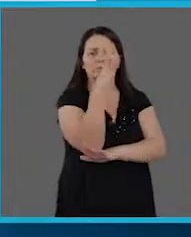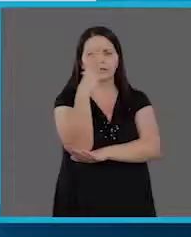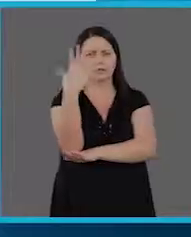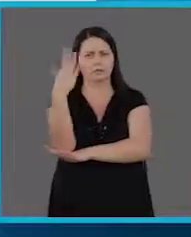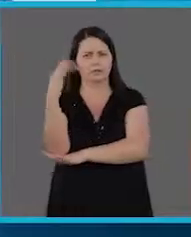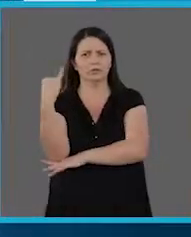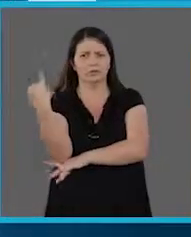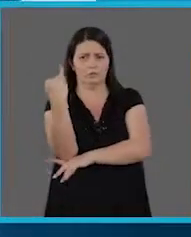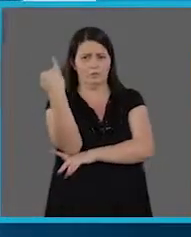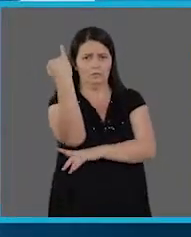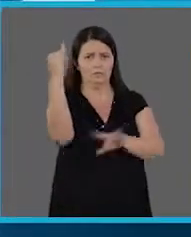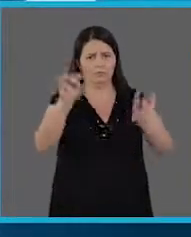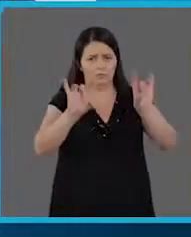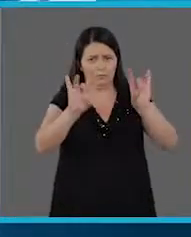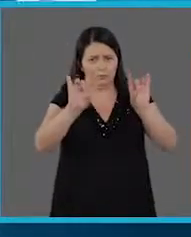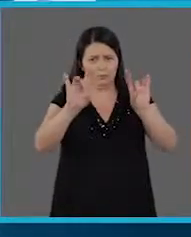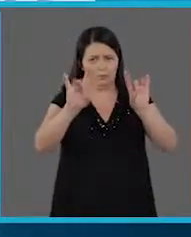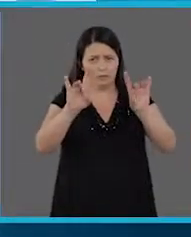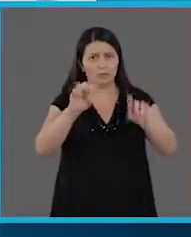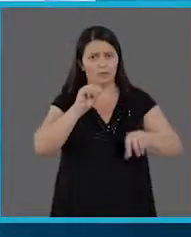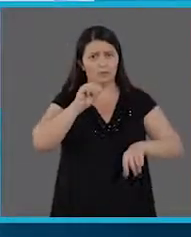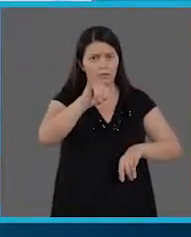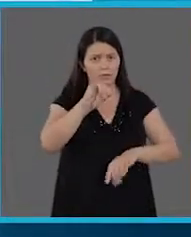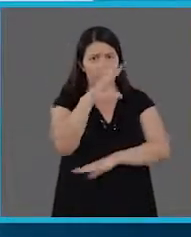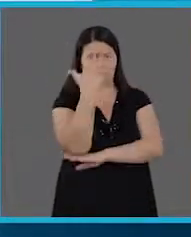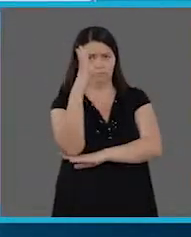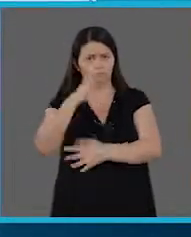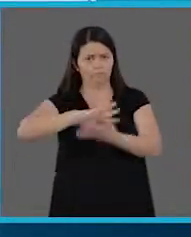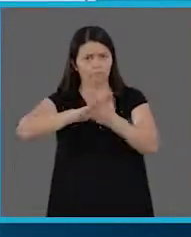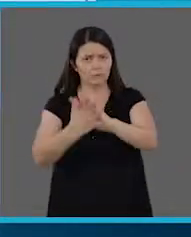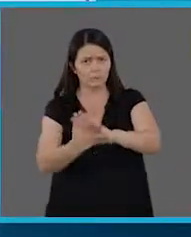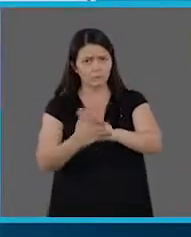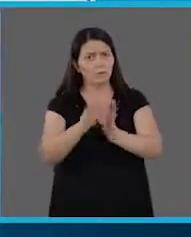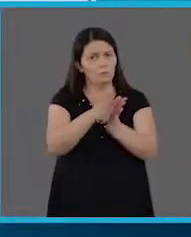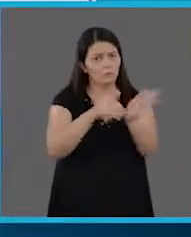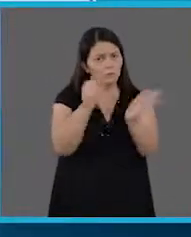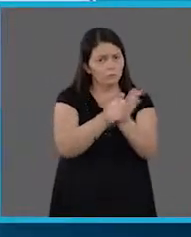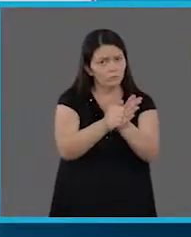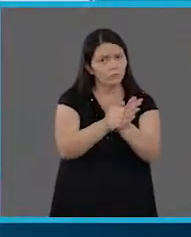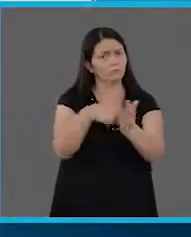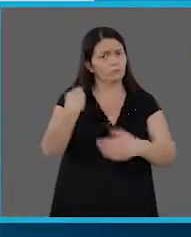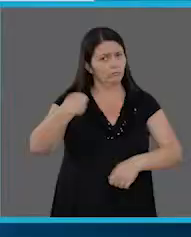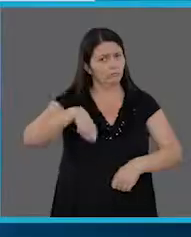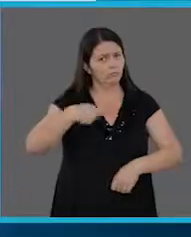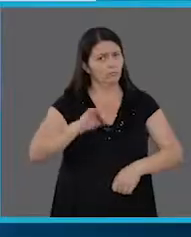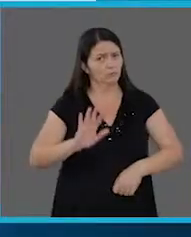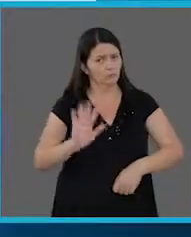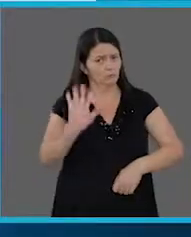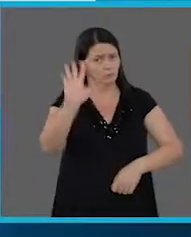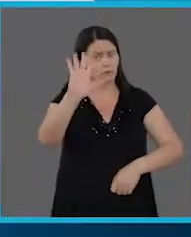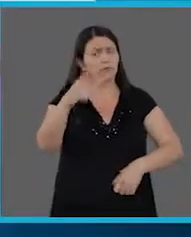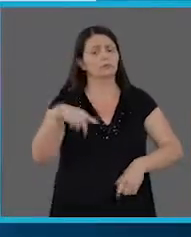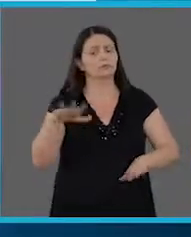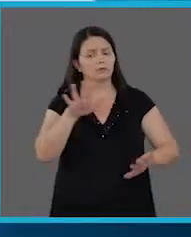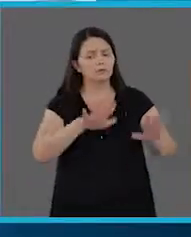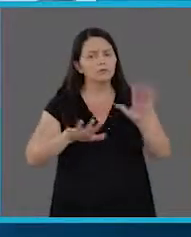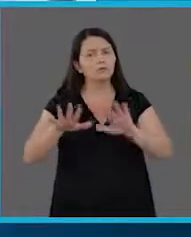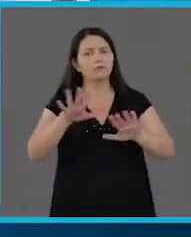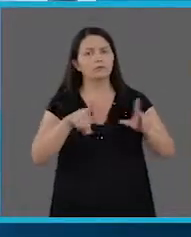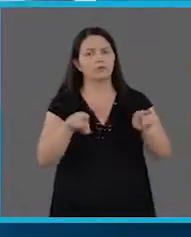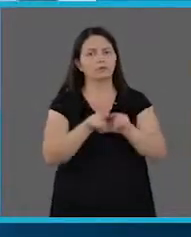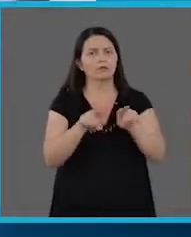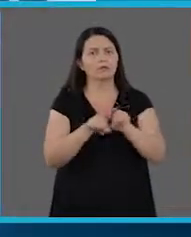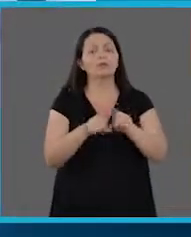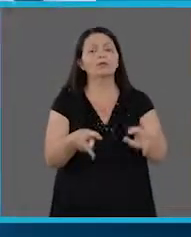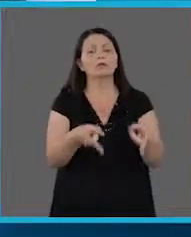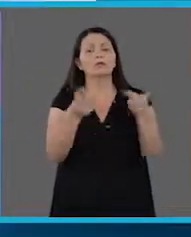sustentável, principalmente a parte ambiental, é um crime e a multa ela é de 5 mil a 50 milhões. E a gente tem que tomar muito cuidado com